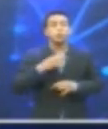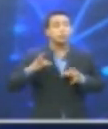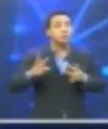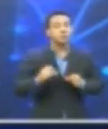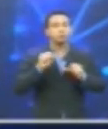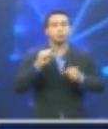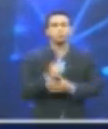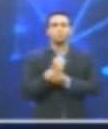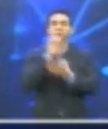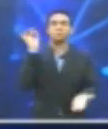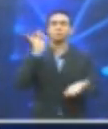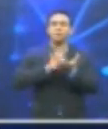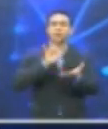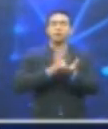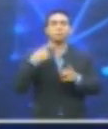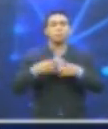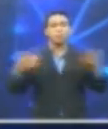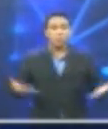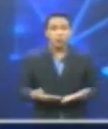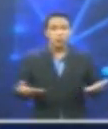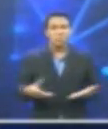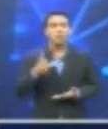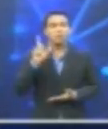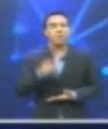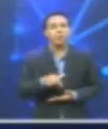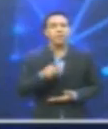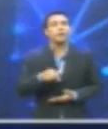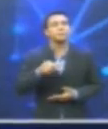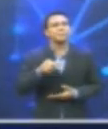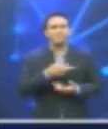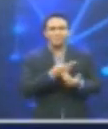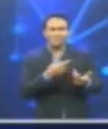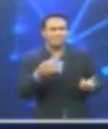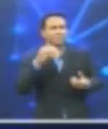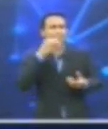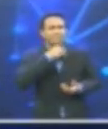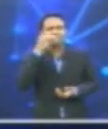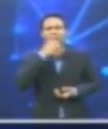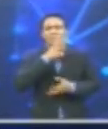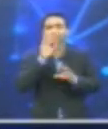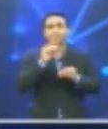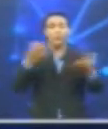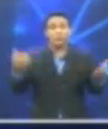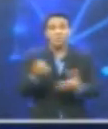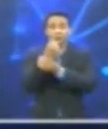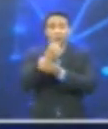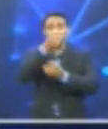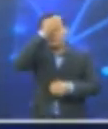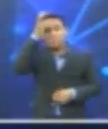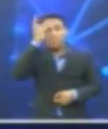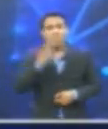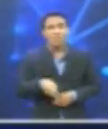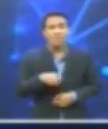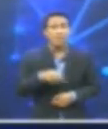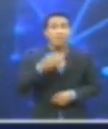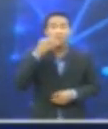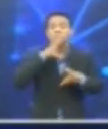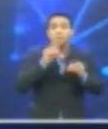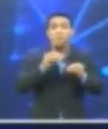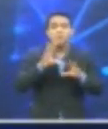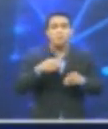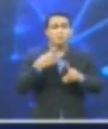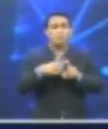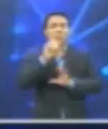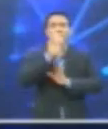de segurança, porque hoje é de absoluta impunidade. A insegurança pública hoje é um atentado ao direito